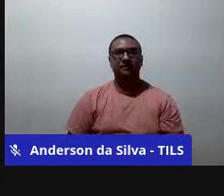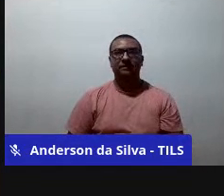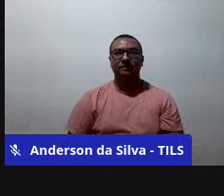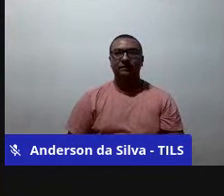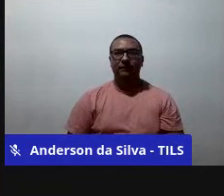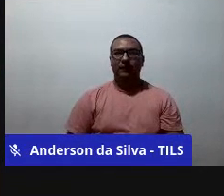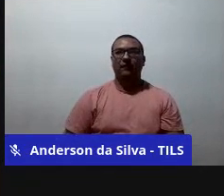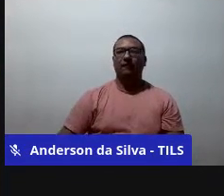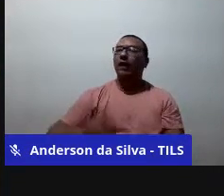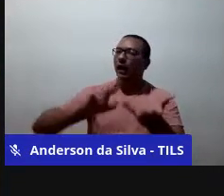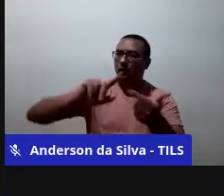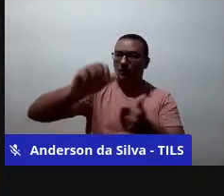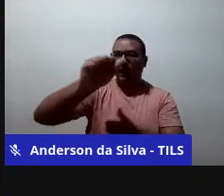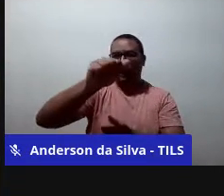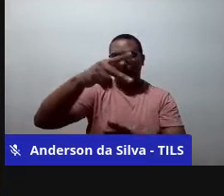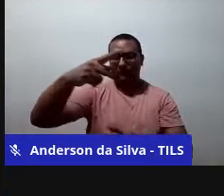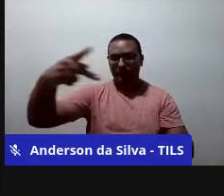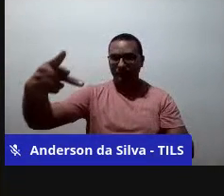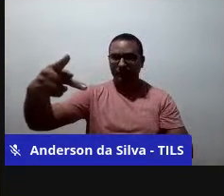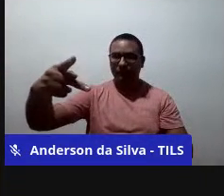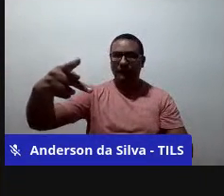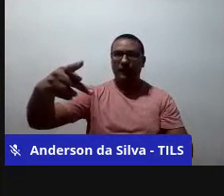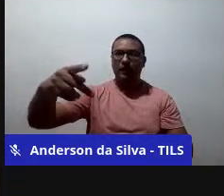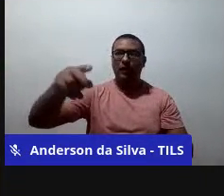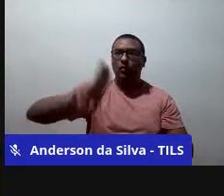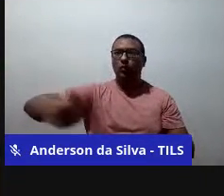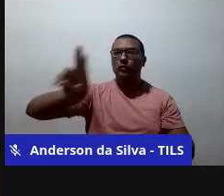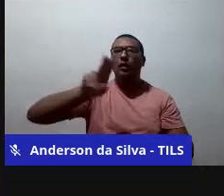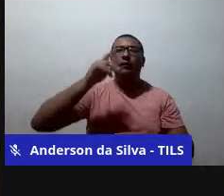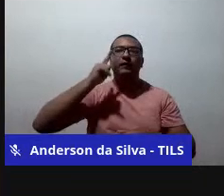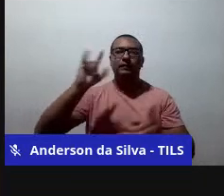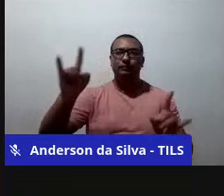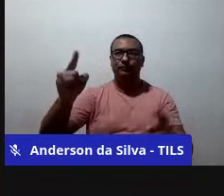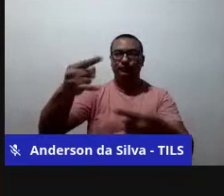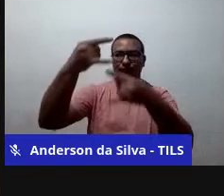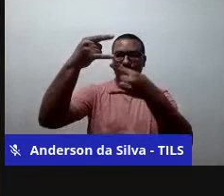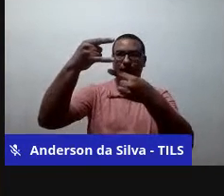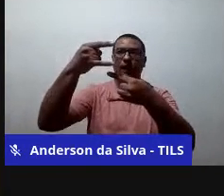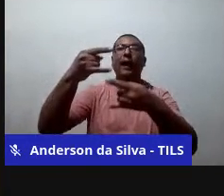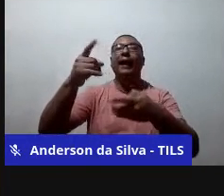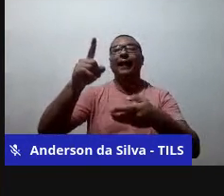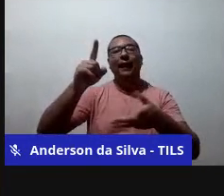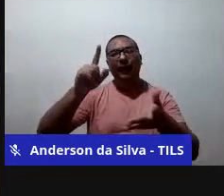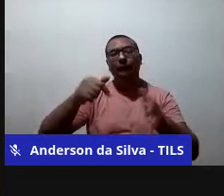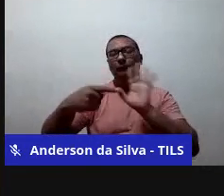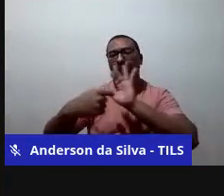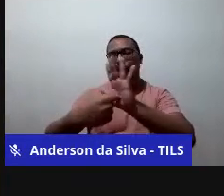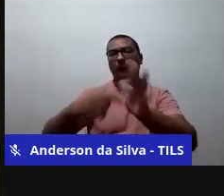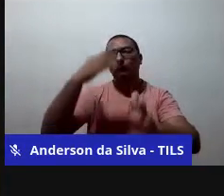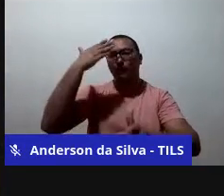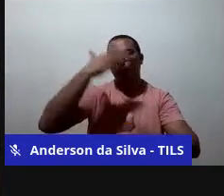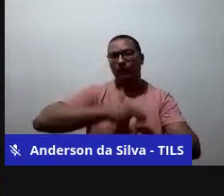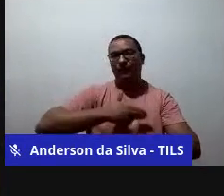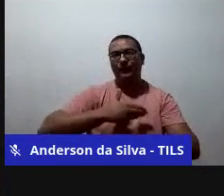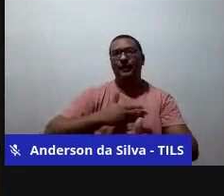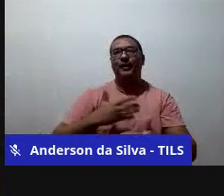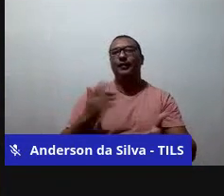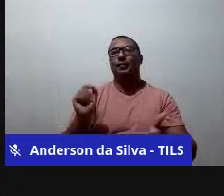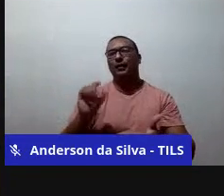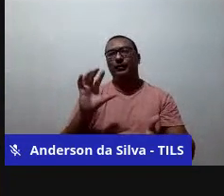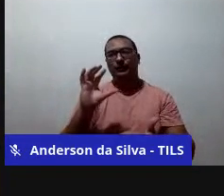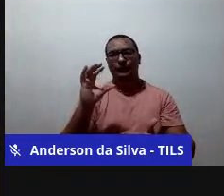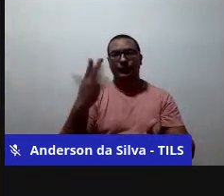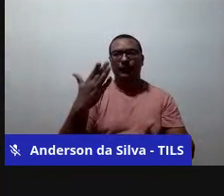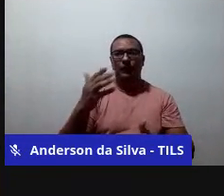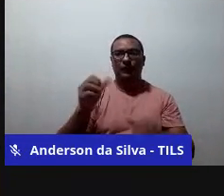esses aplicativos que são de webconferência é uma evidência do que nós tivemos, digamos assim, com